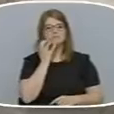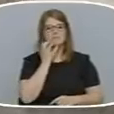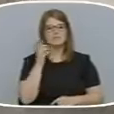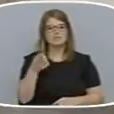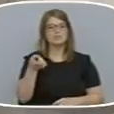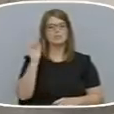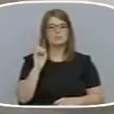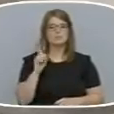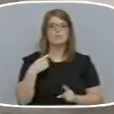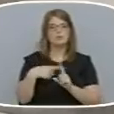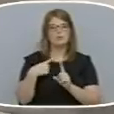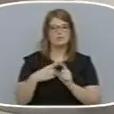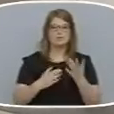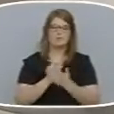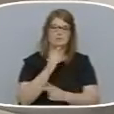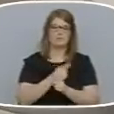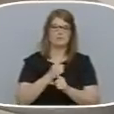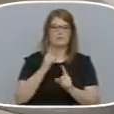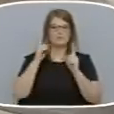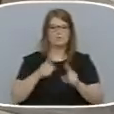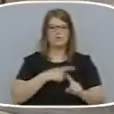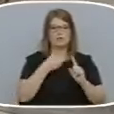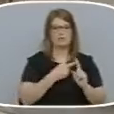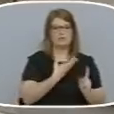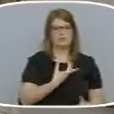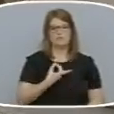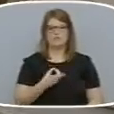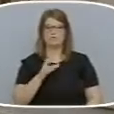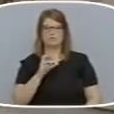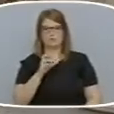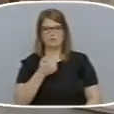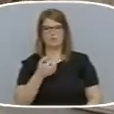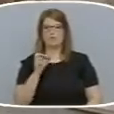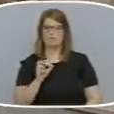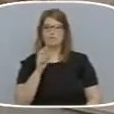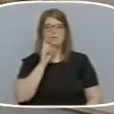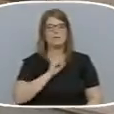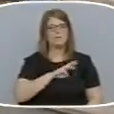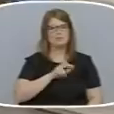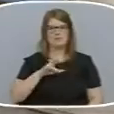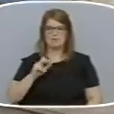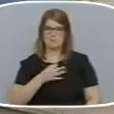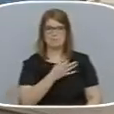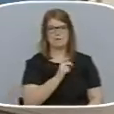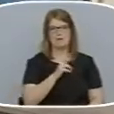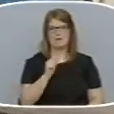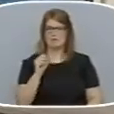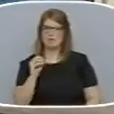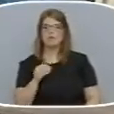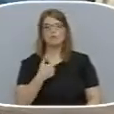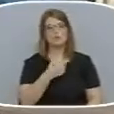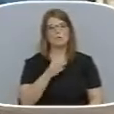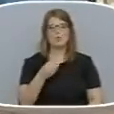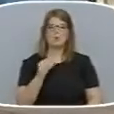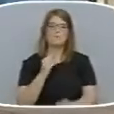Topo Gigio continua. Nasceu em 1958 pelas mãos de Maria Perego. E o Topo Gigio continua a encantar muitas